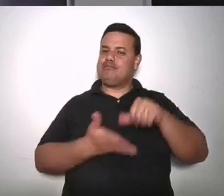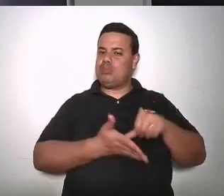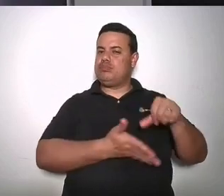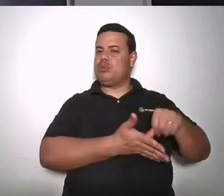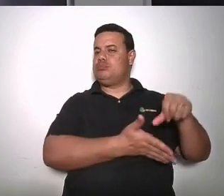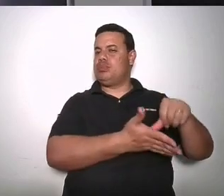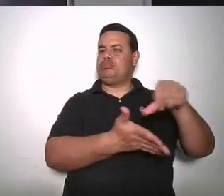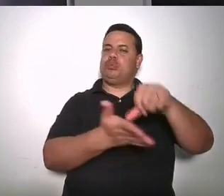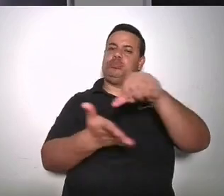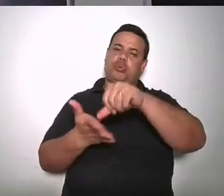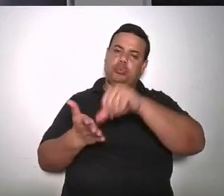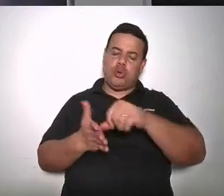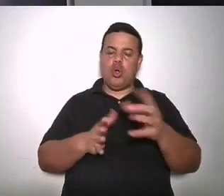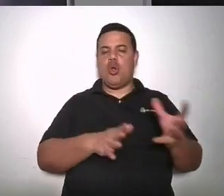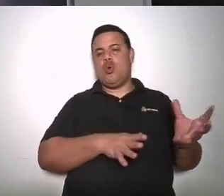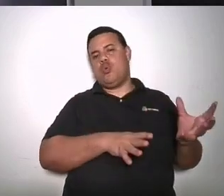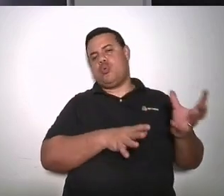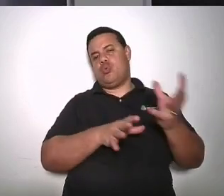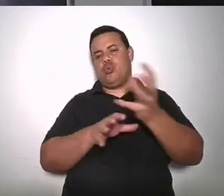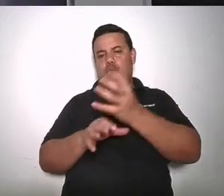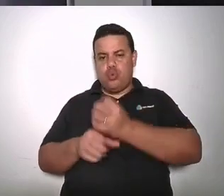repetido, fechando também os